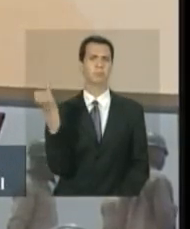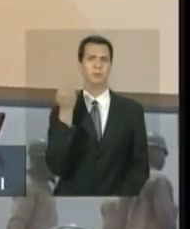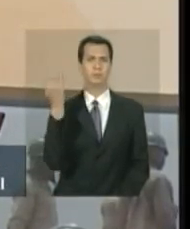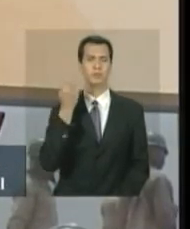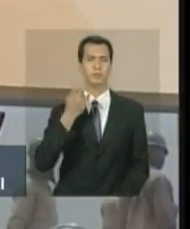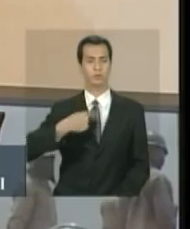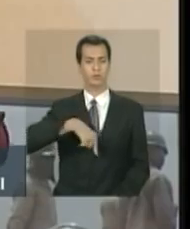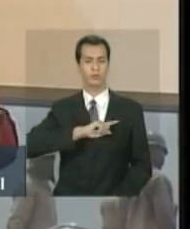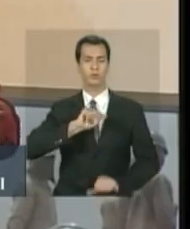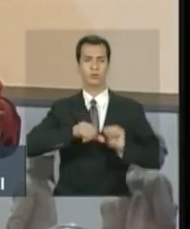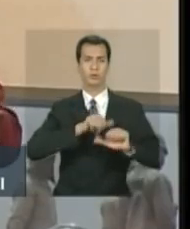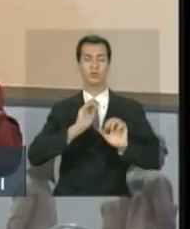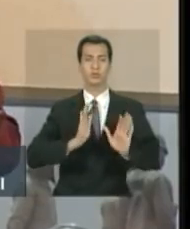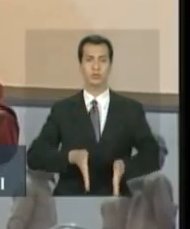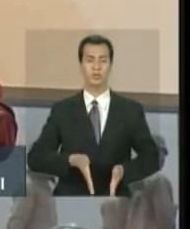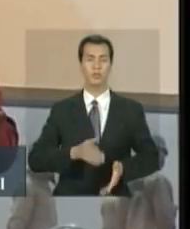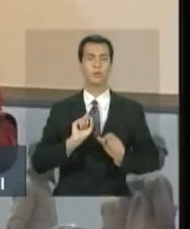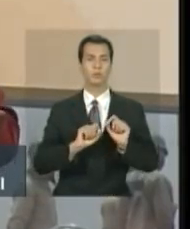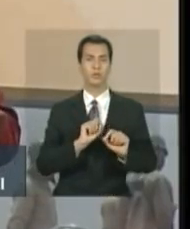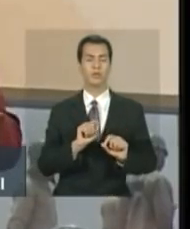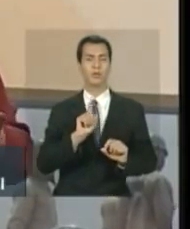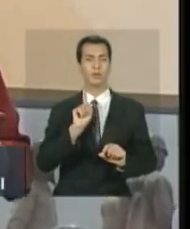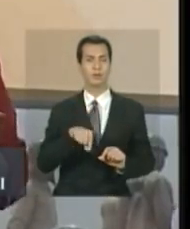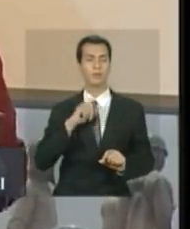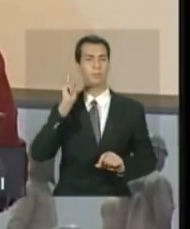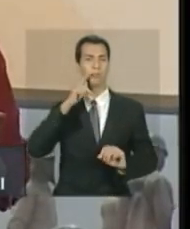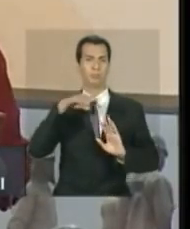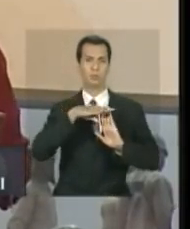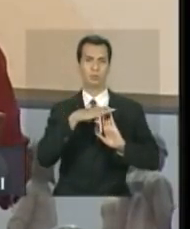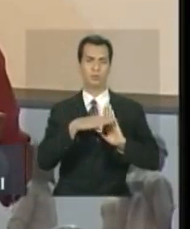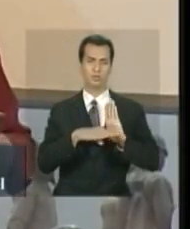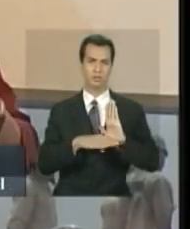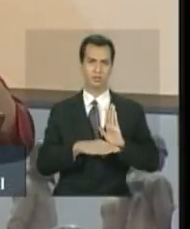mudamos é justamente a política habitacional.